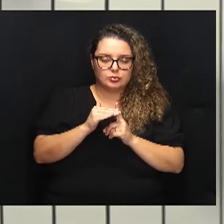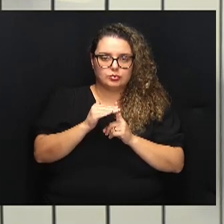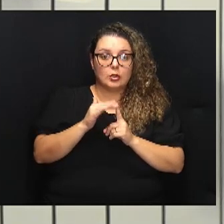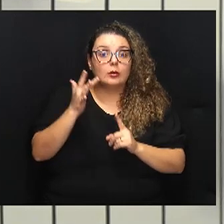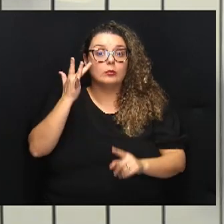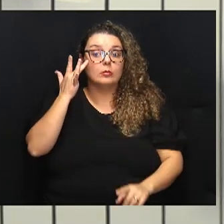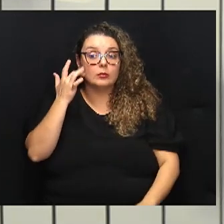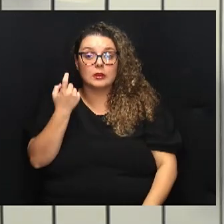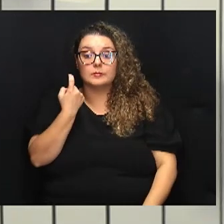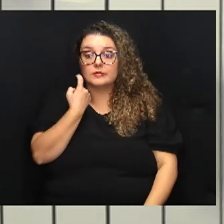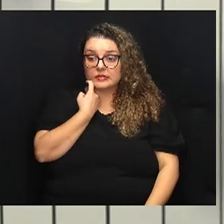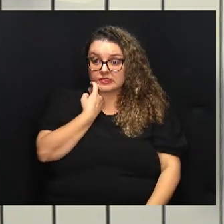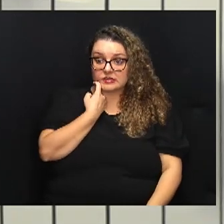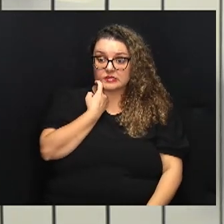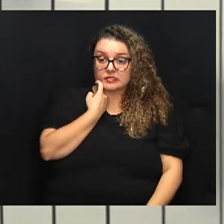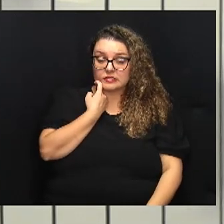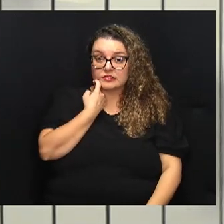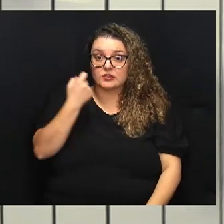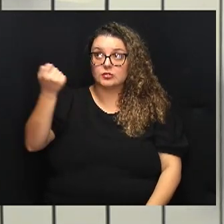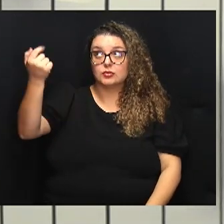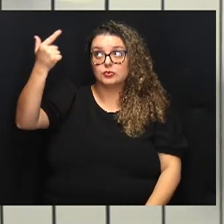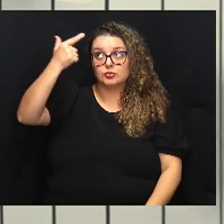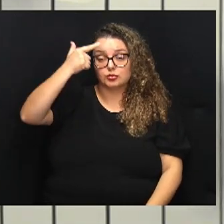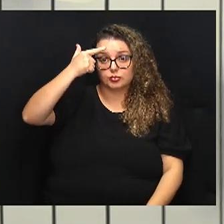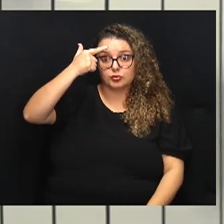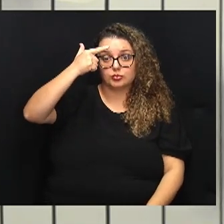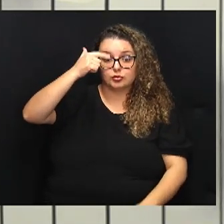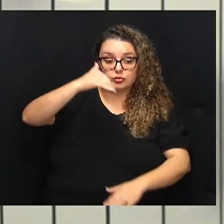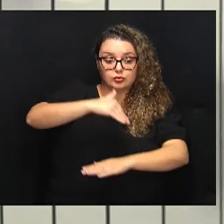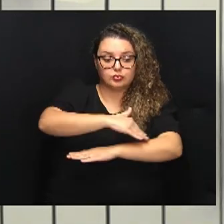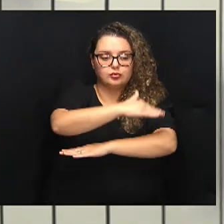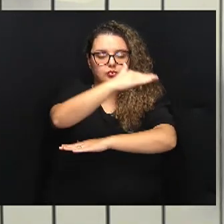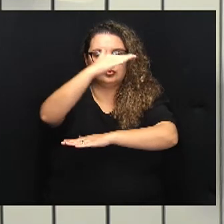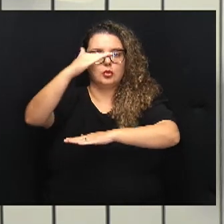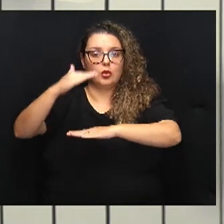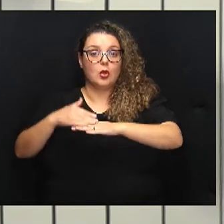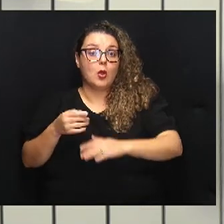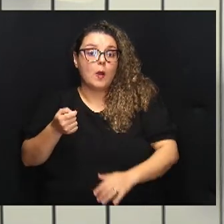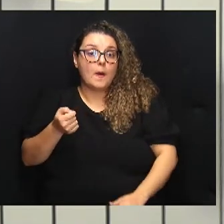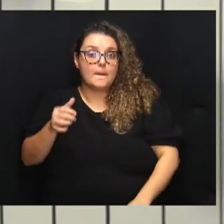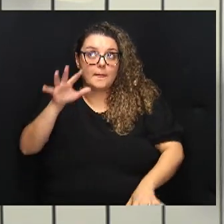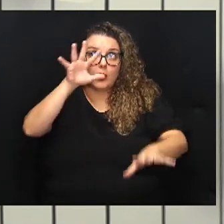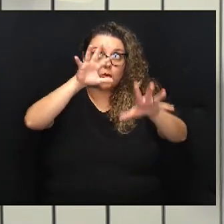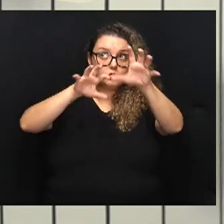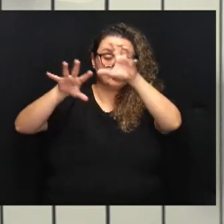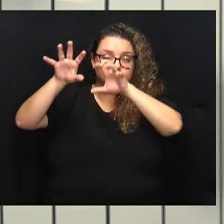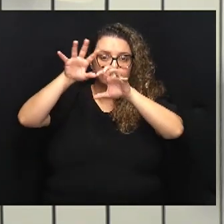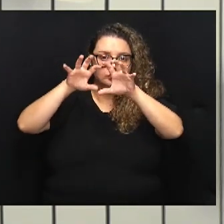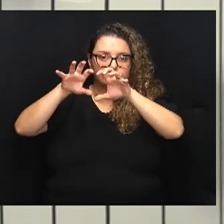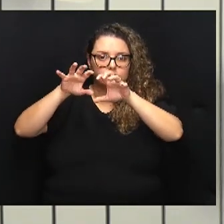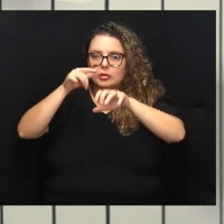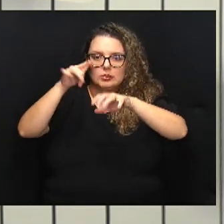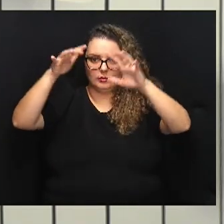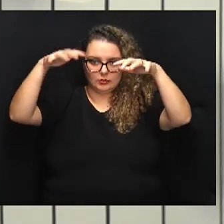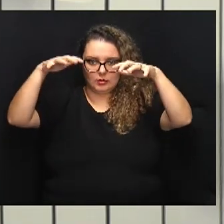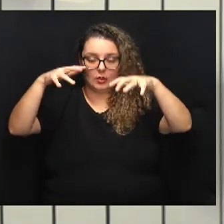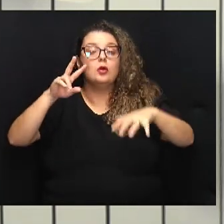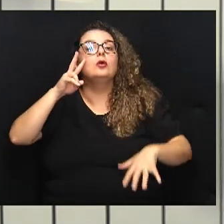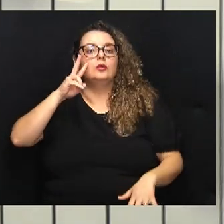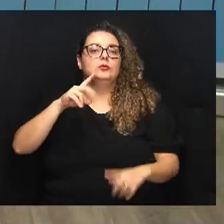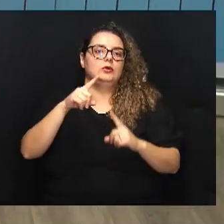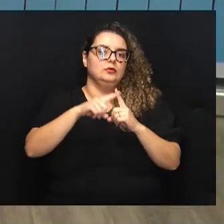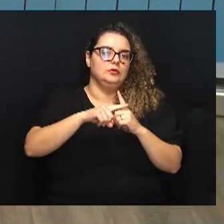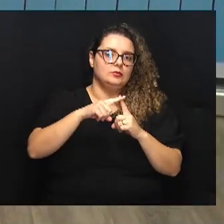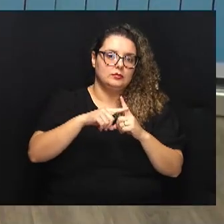amanhã, sexta-feira, sol aparece durante todo o dia com pouca nebulosidade e sem chuva. Vamos às